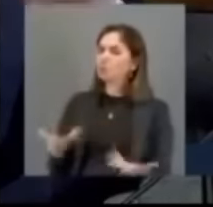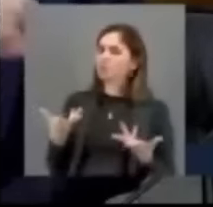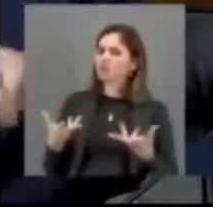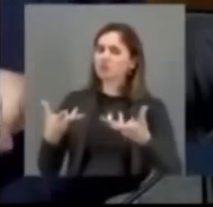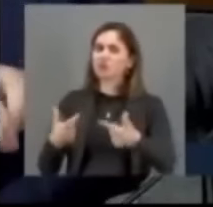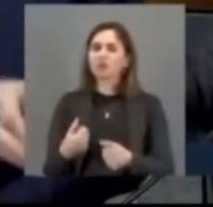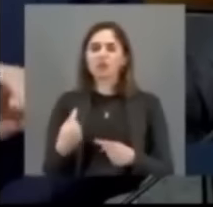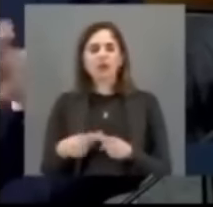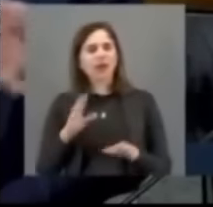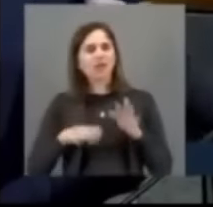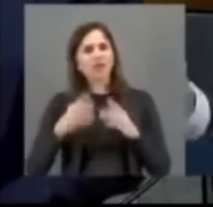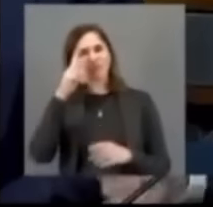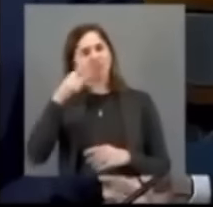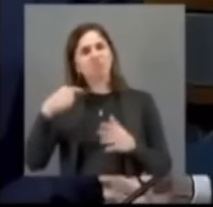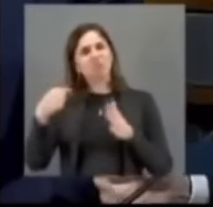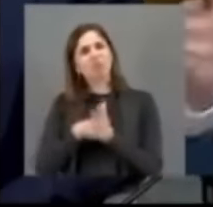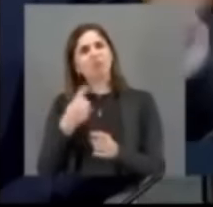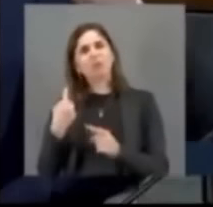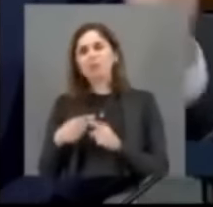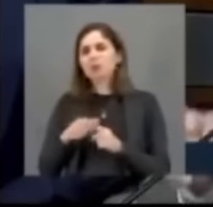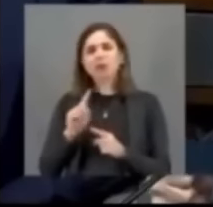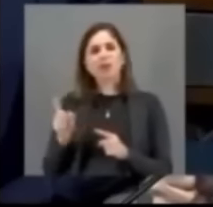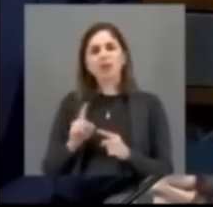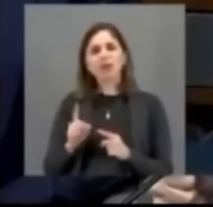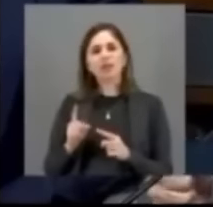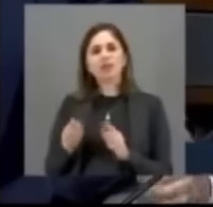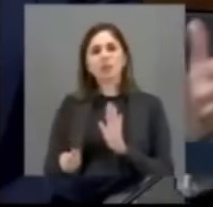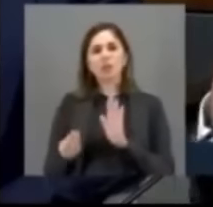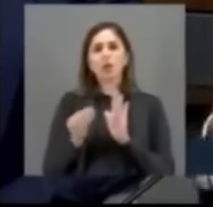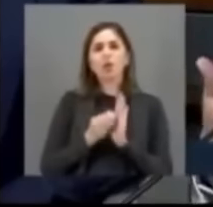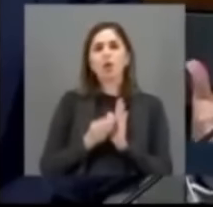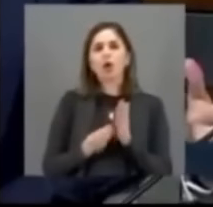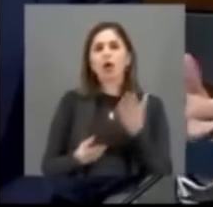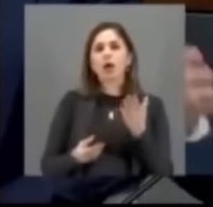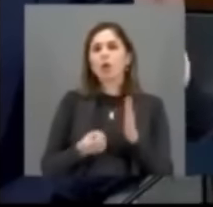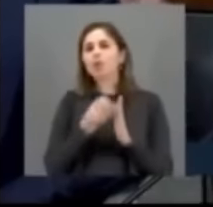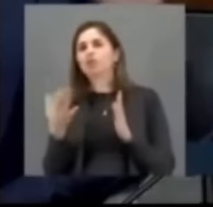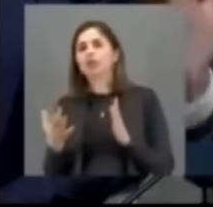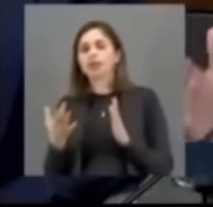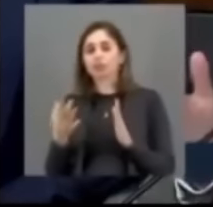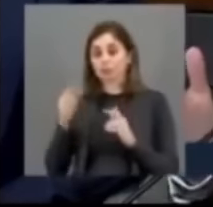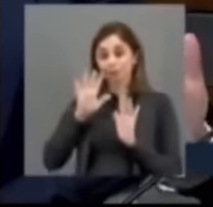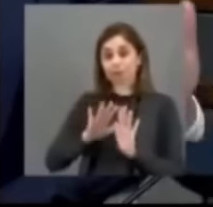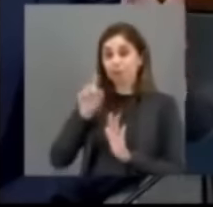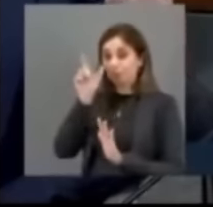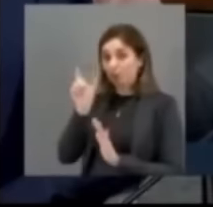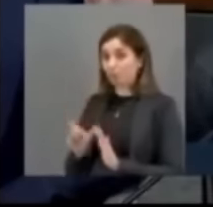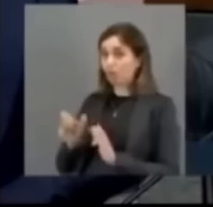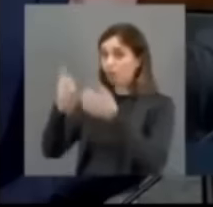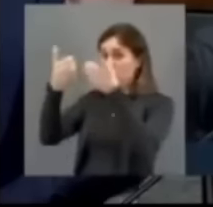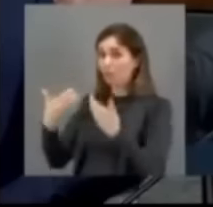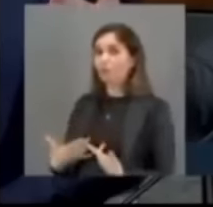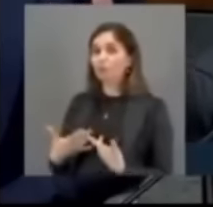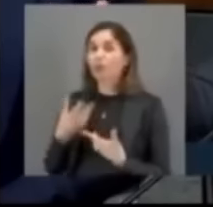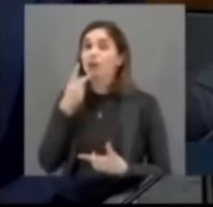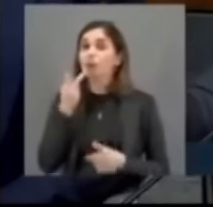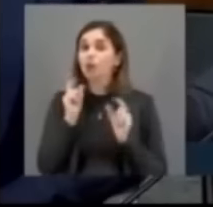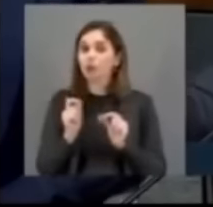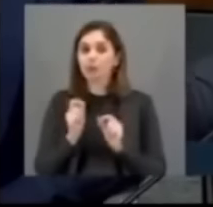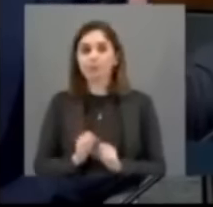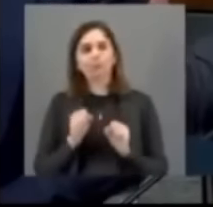Bolas Por que que você não define gramatura para acabar com isso ele me explicou falou o seguinte pode ter um